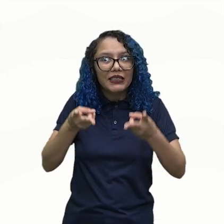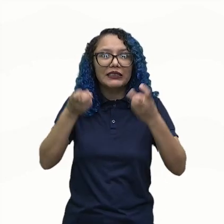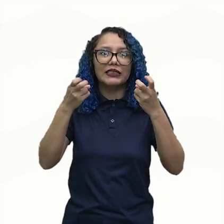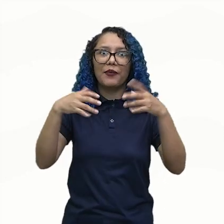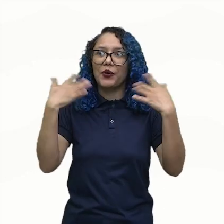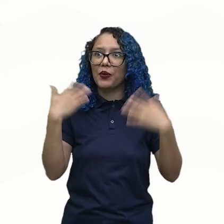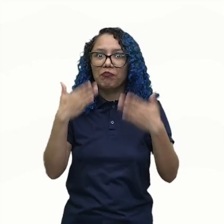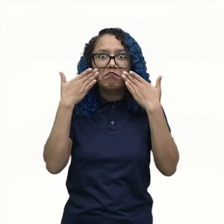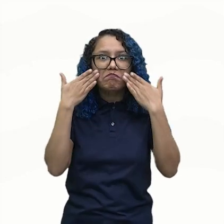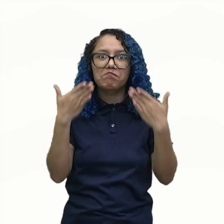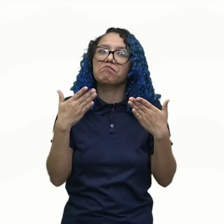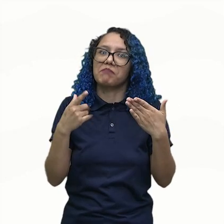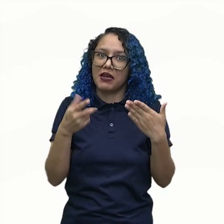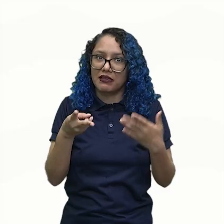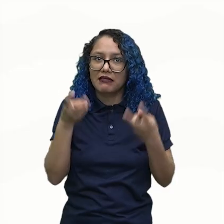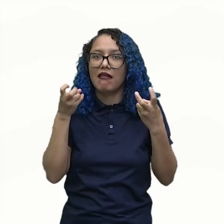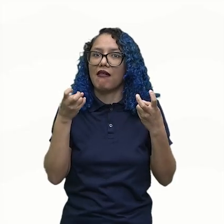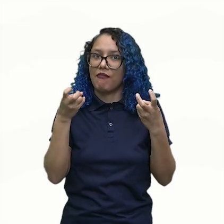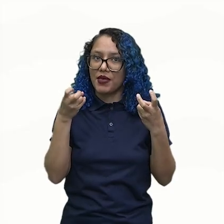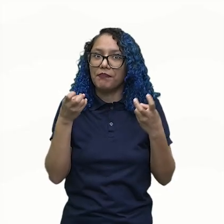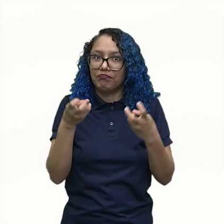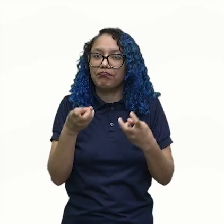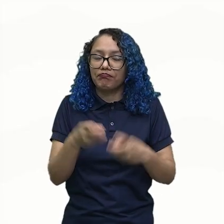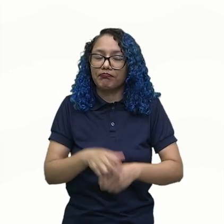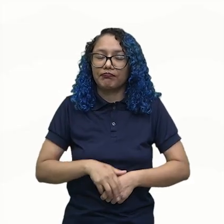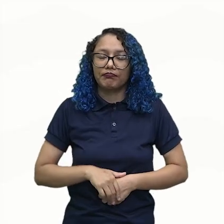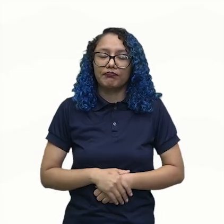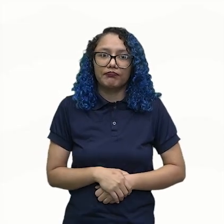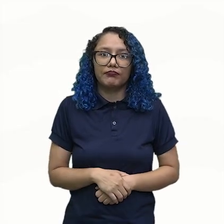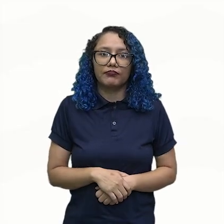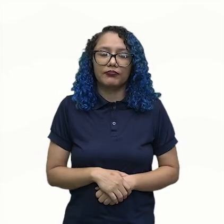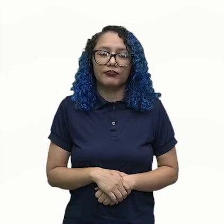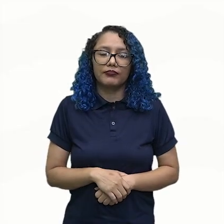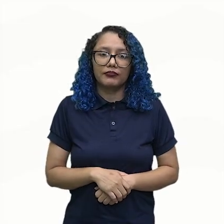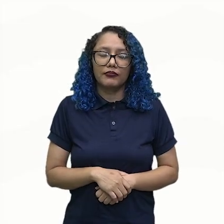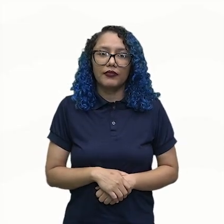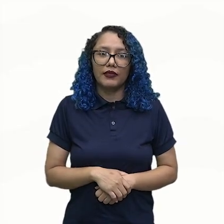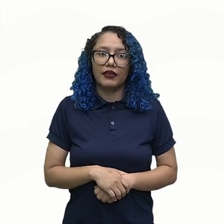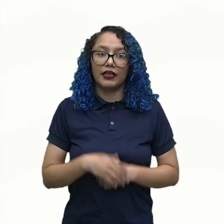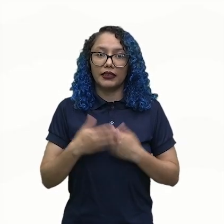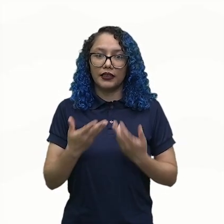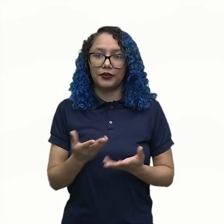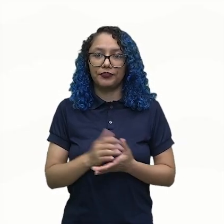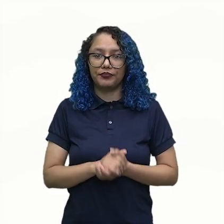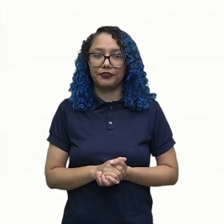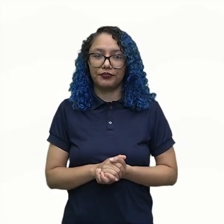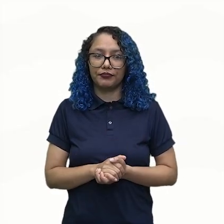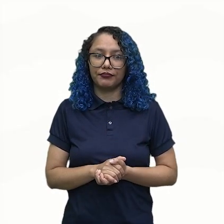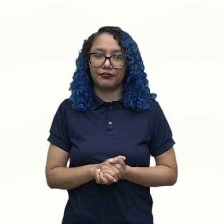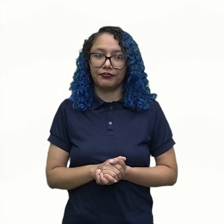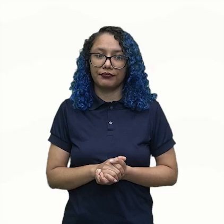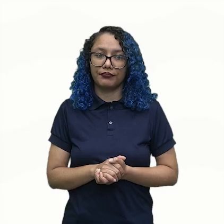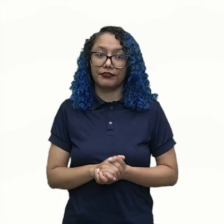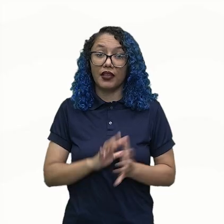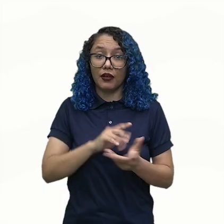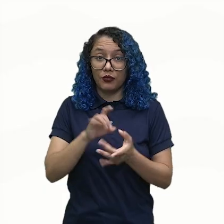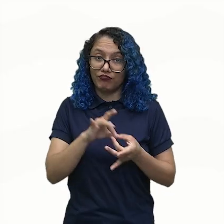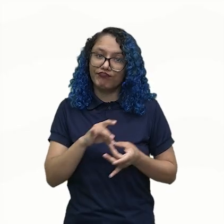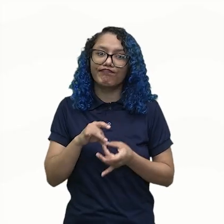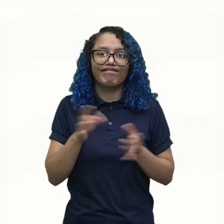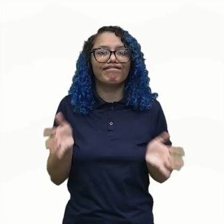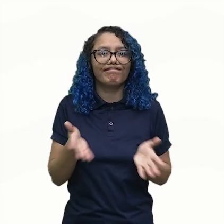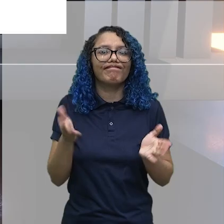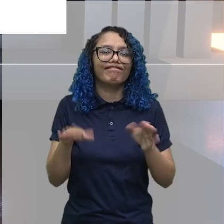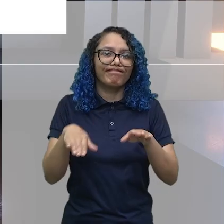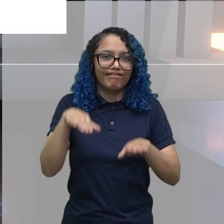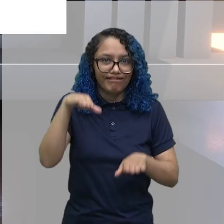acentuadas, certo? Bem, a globalização, ela contribuiu para a ampliação dessas desigualdades. De que